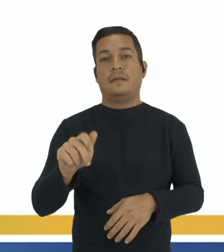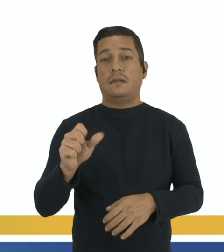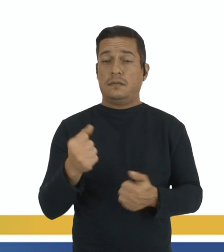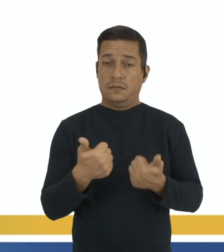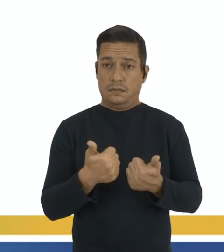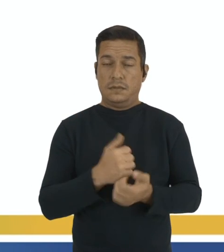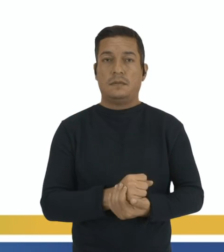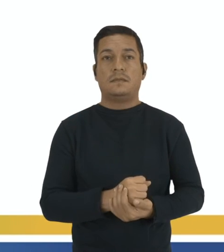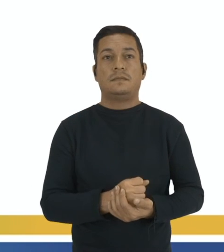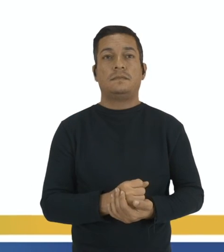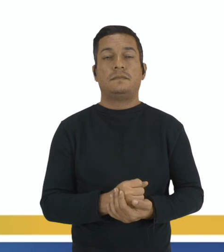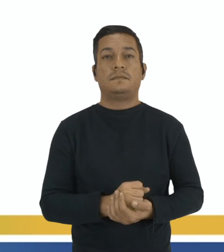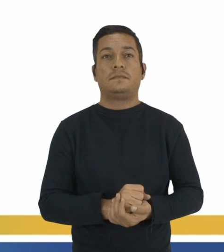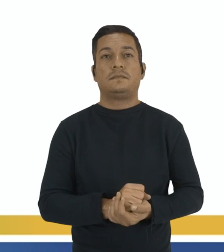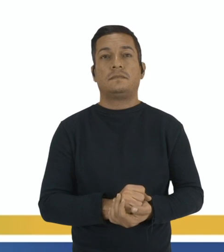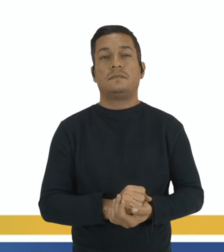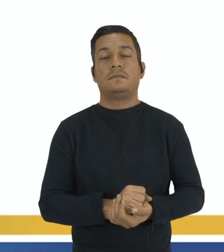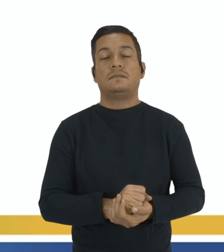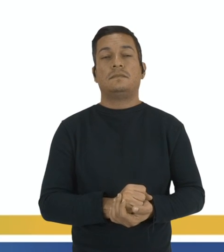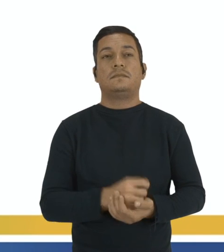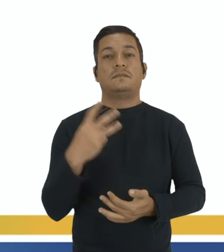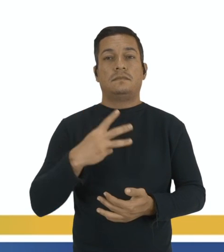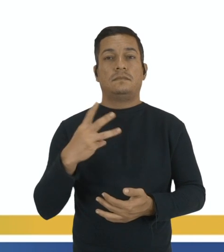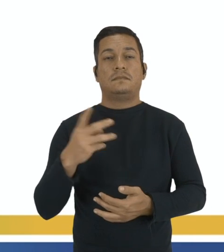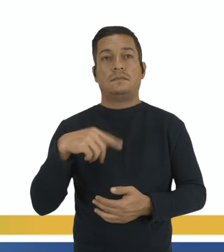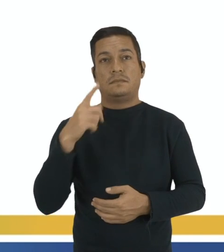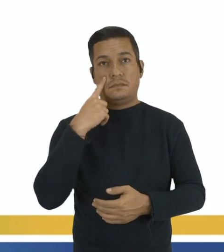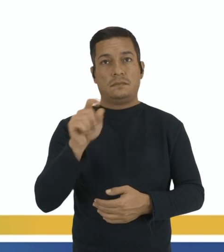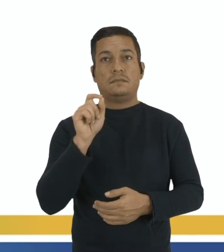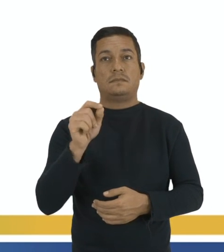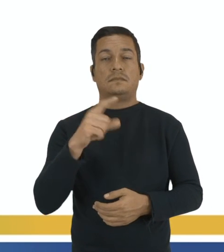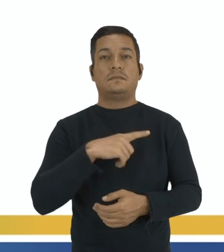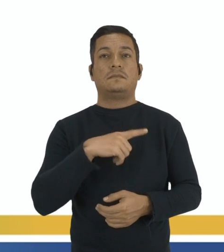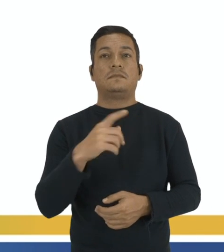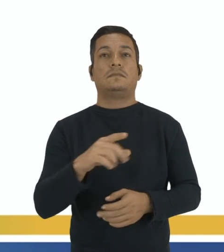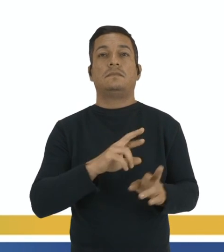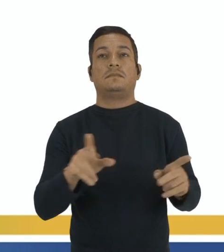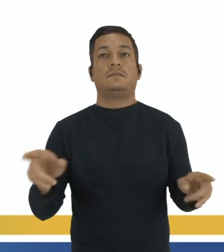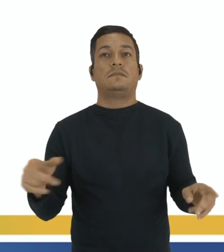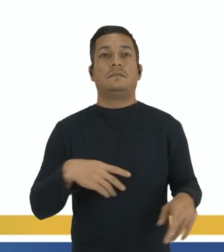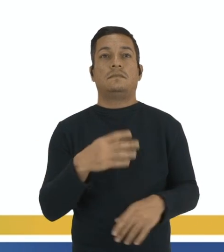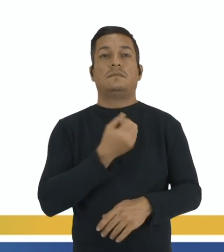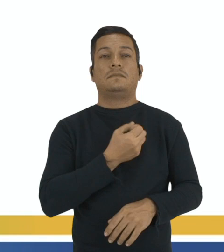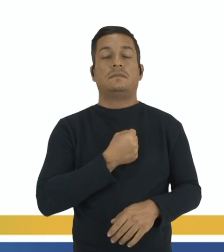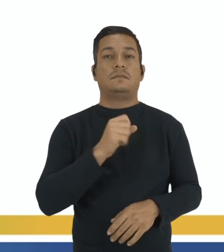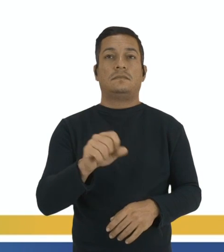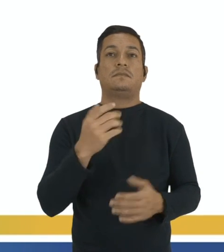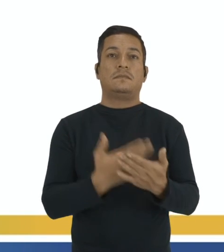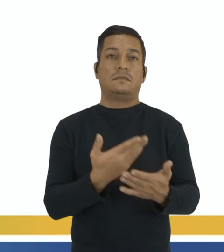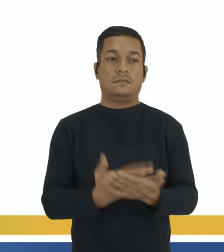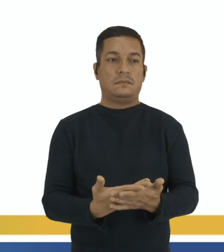bem? Vamos para mais uma. Terceira questão. Você observou que existem diferenças entre o sistema de